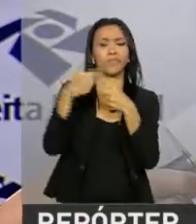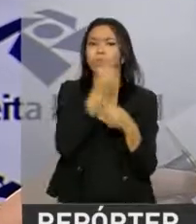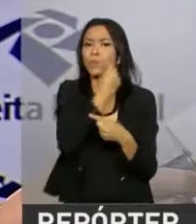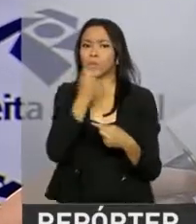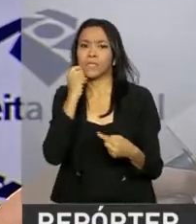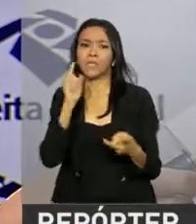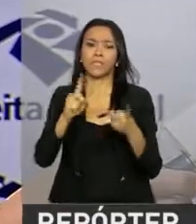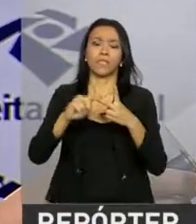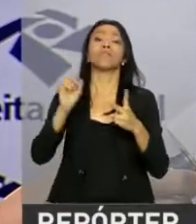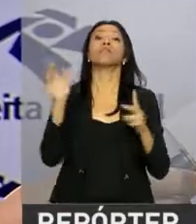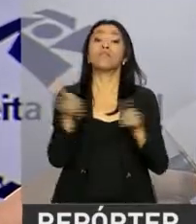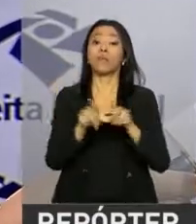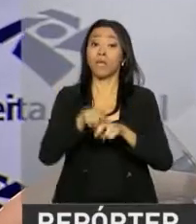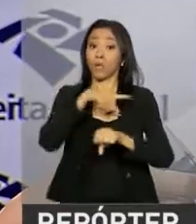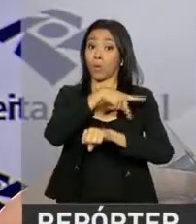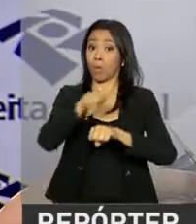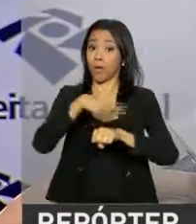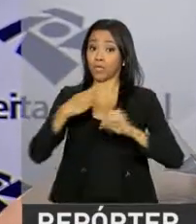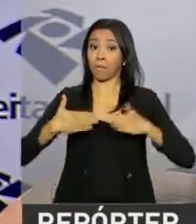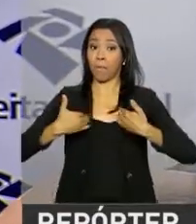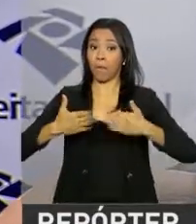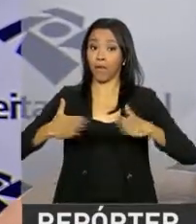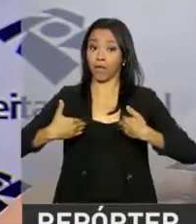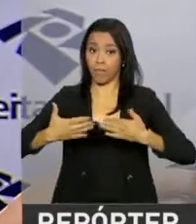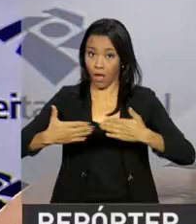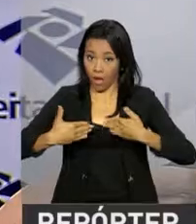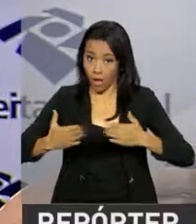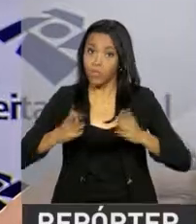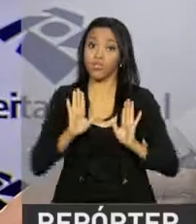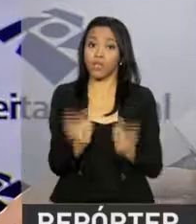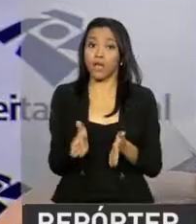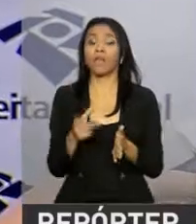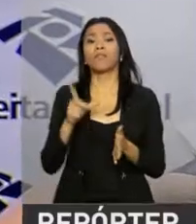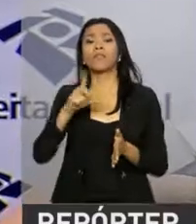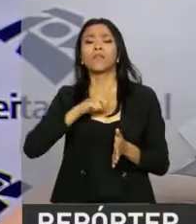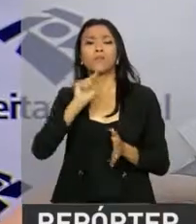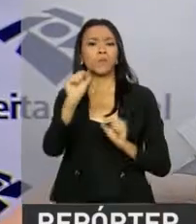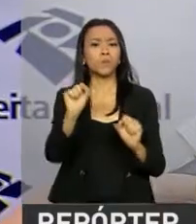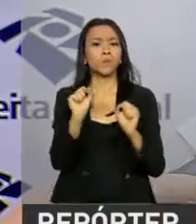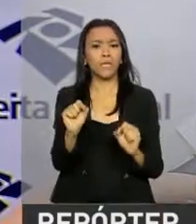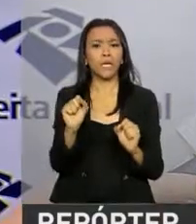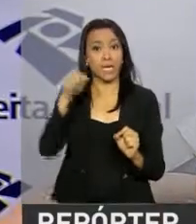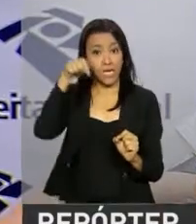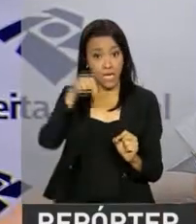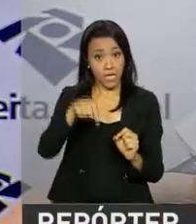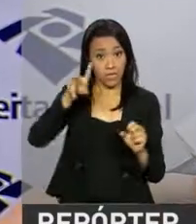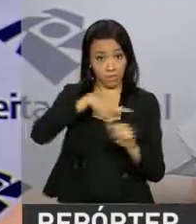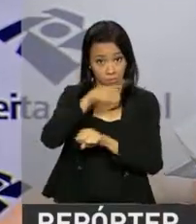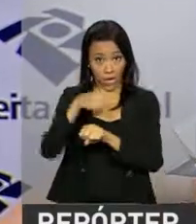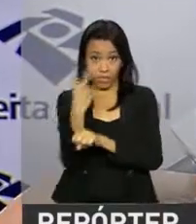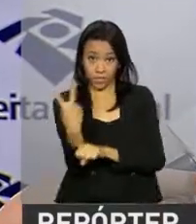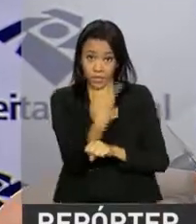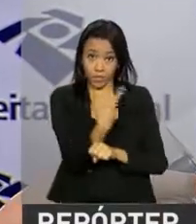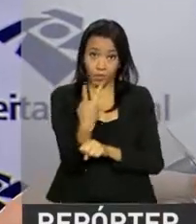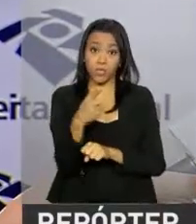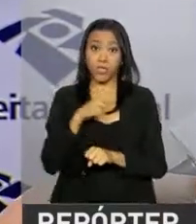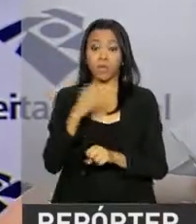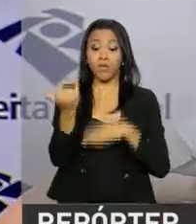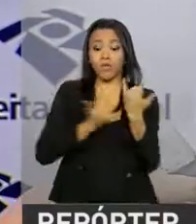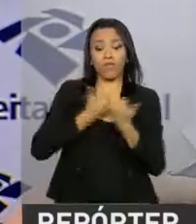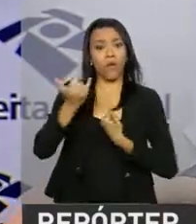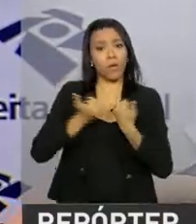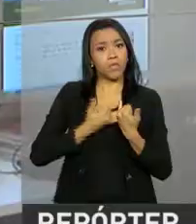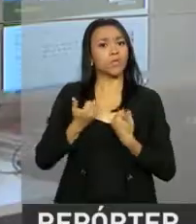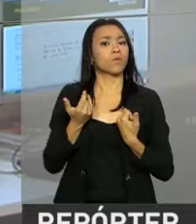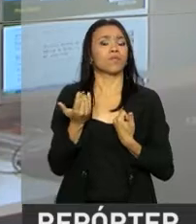e estamos num uma temos expectativa que com esses países nós consigamos ter acesso às informações relativas